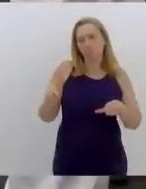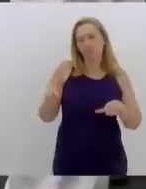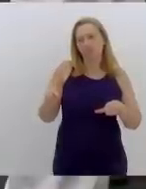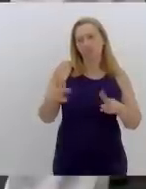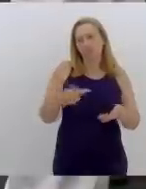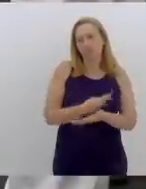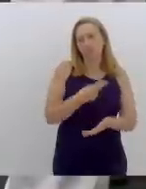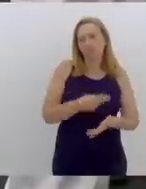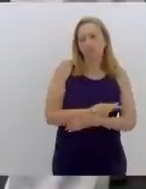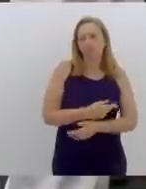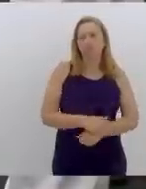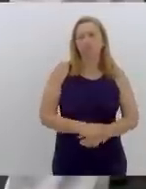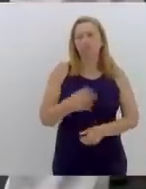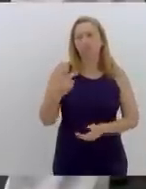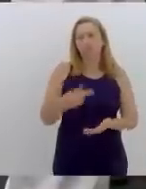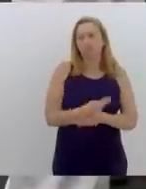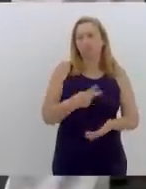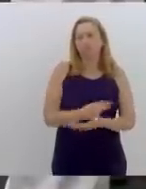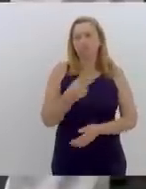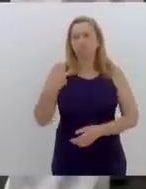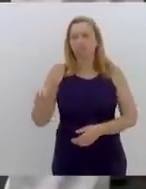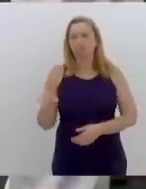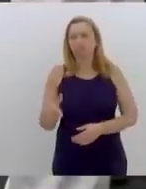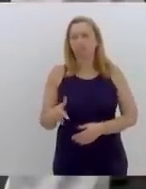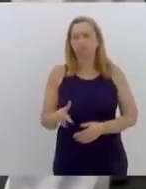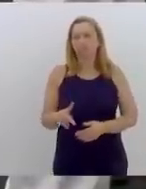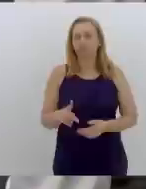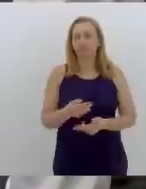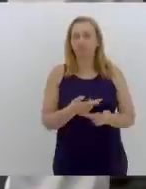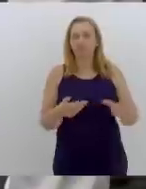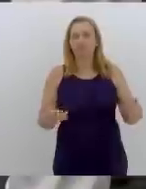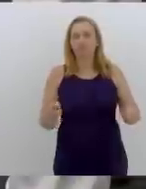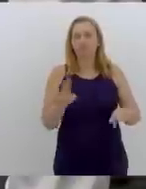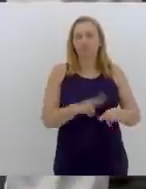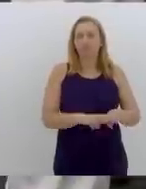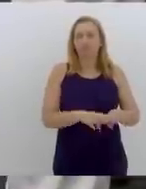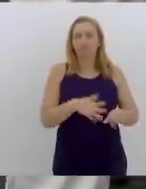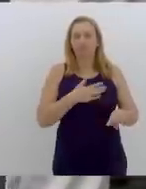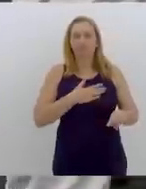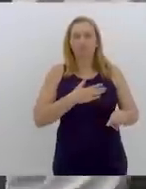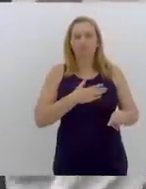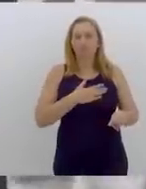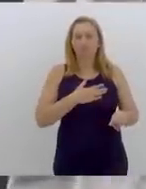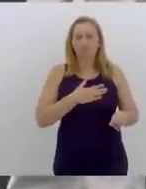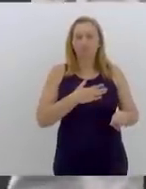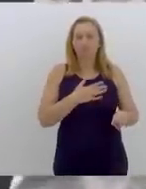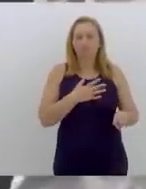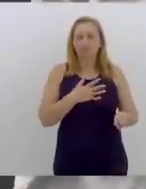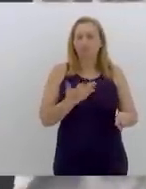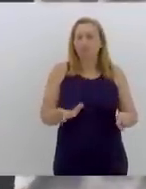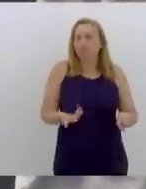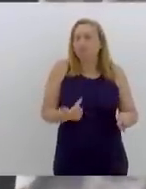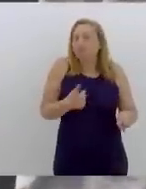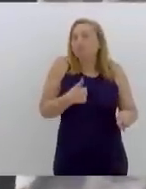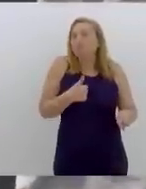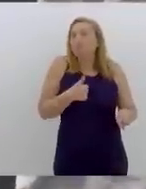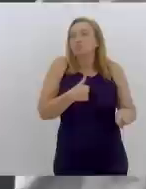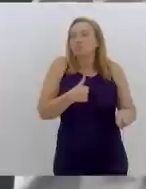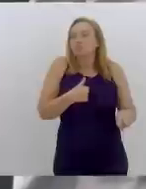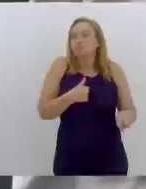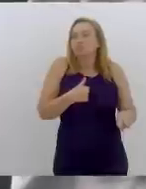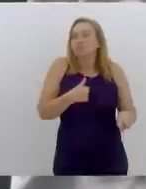dele me levou a várias prisões e as prisões arbitrárias aonde eu